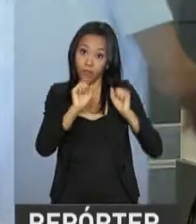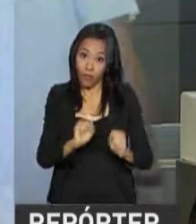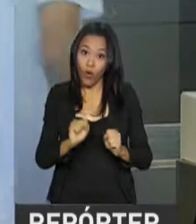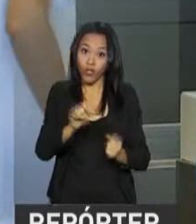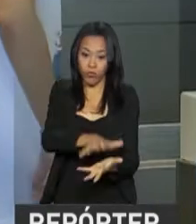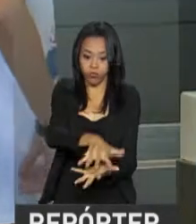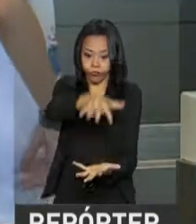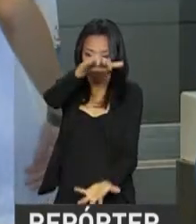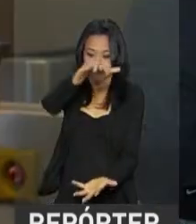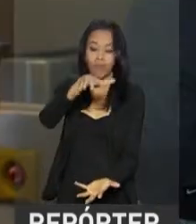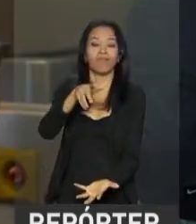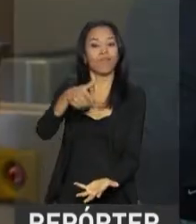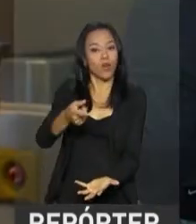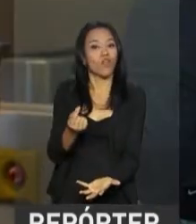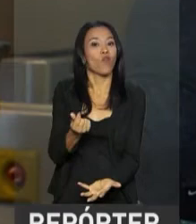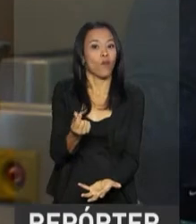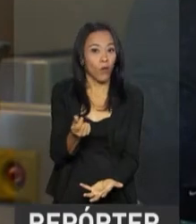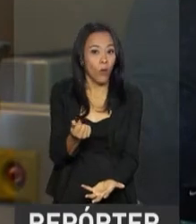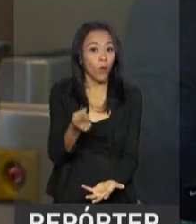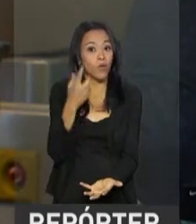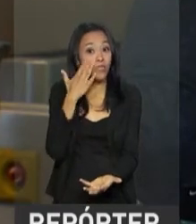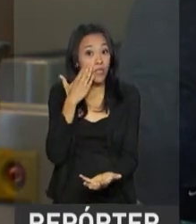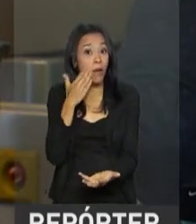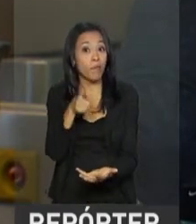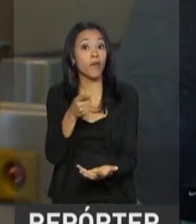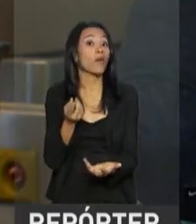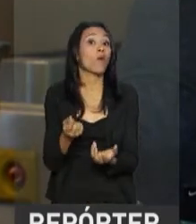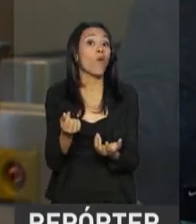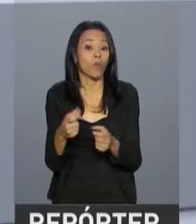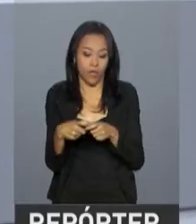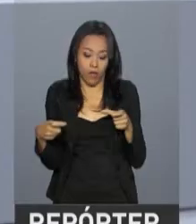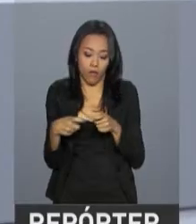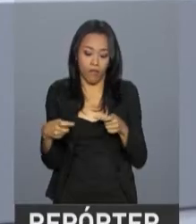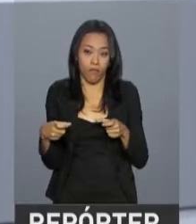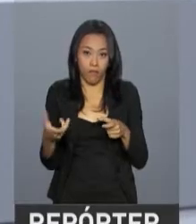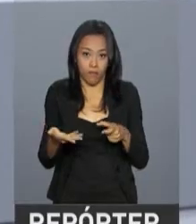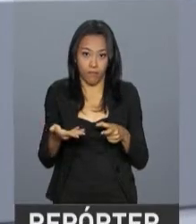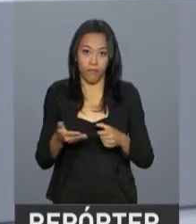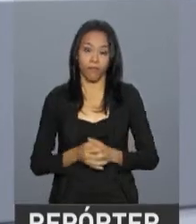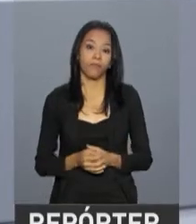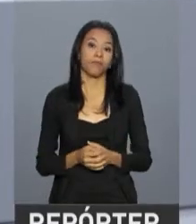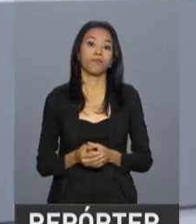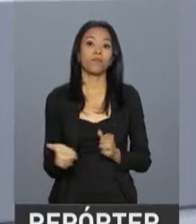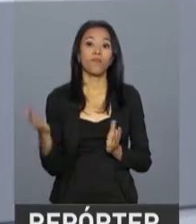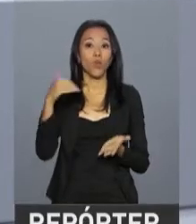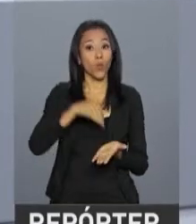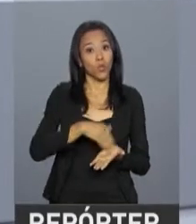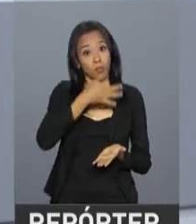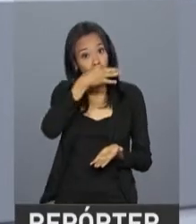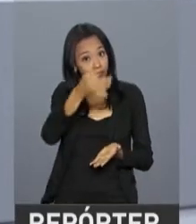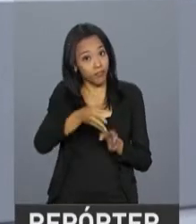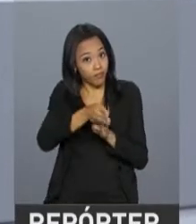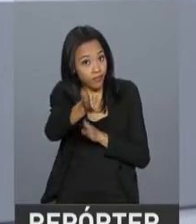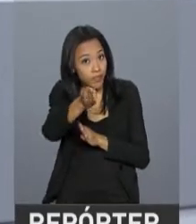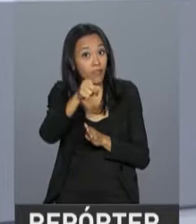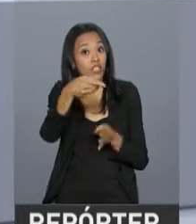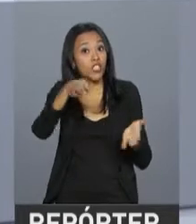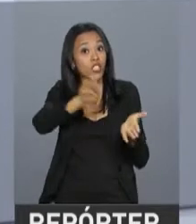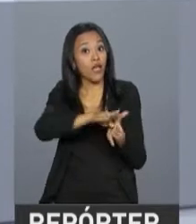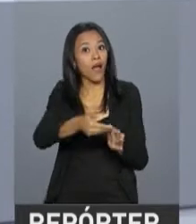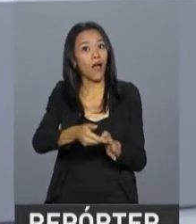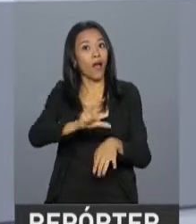volumes despachados verifique as condições do seu bilhete uma ótima dica é chegar aos terminais com